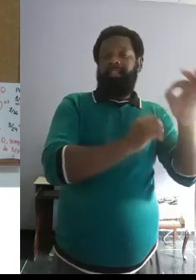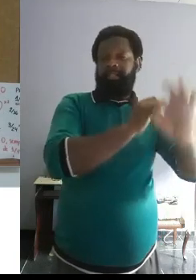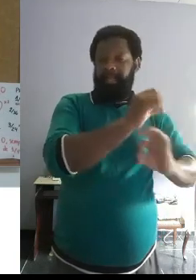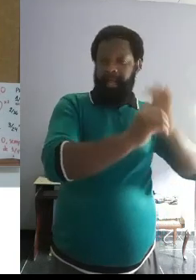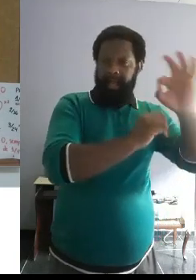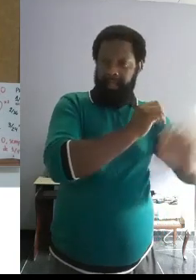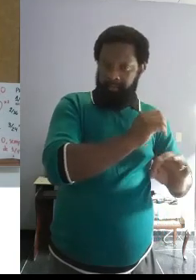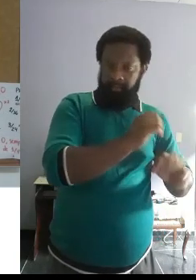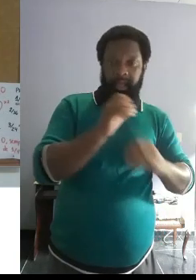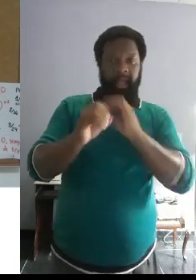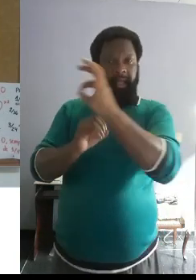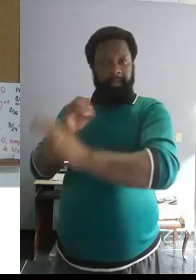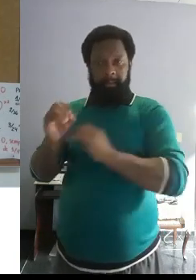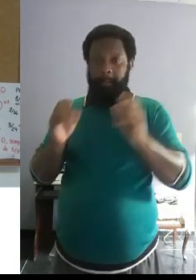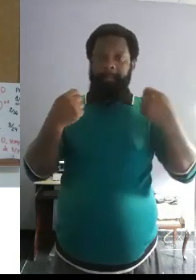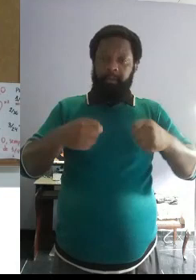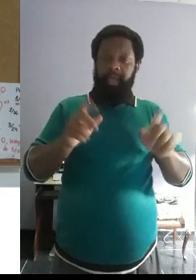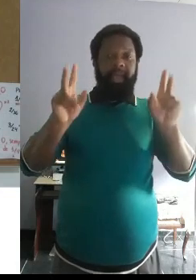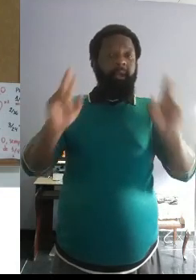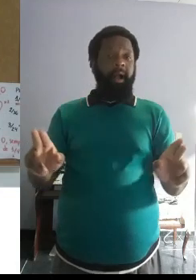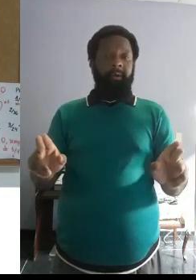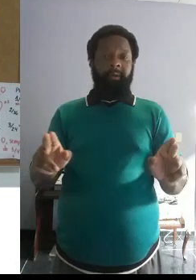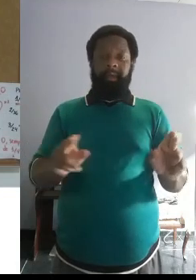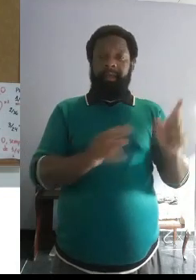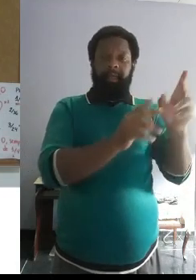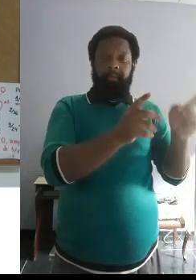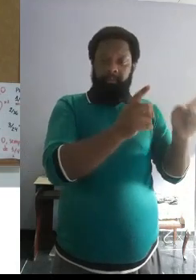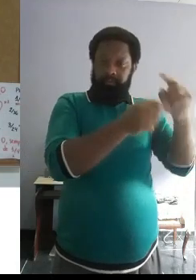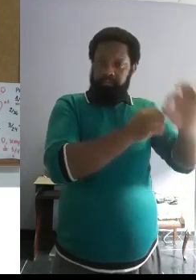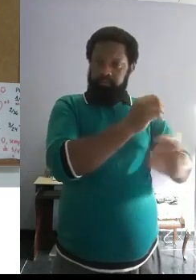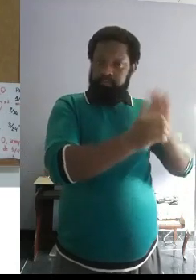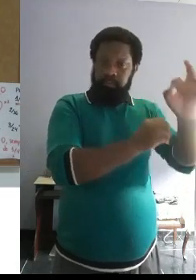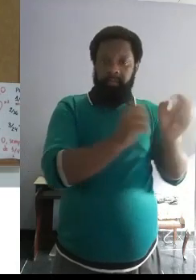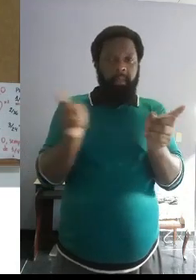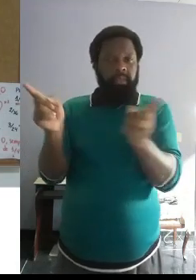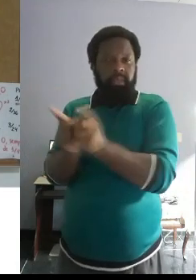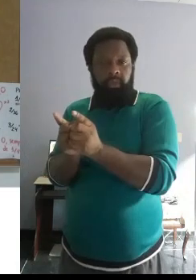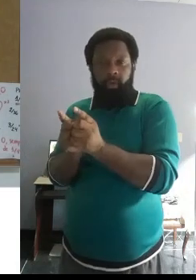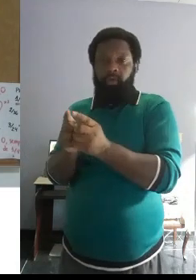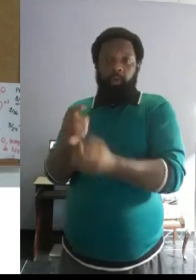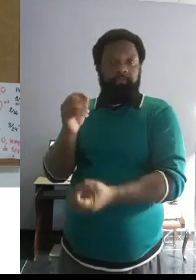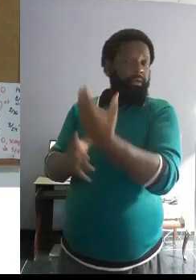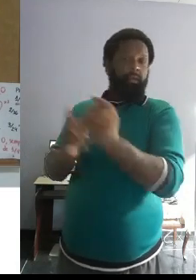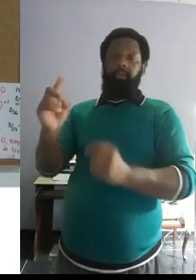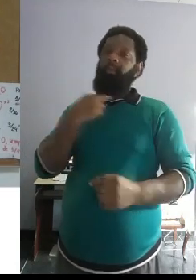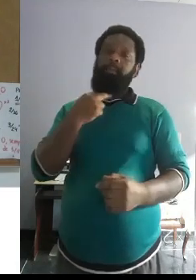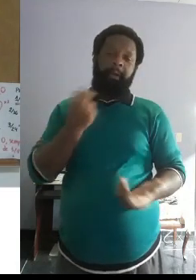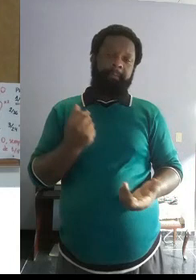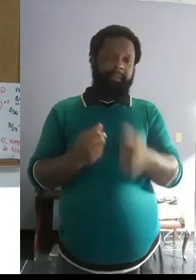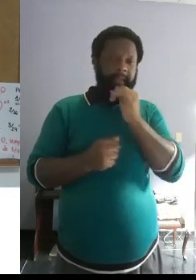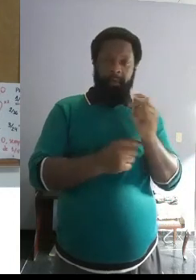ele tem que ser igual de um lado e do outro. Não posso ter átomo sumindo nem átomo aparecendo. Então olhem para cá. Aqui eu tenho